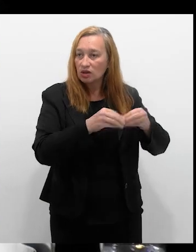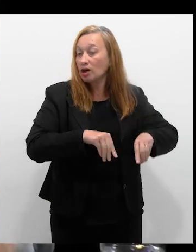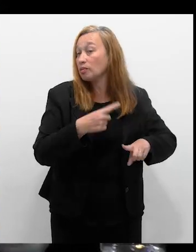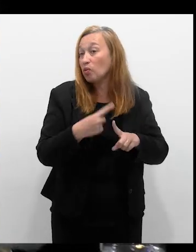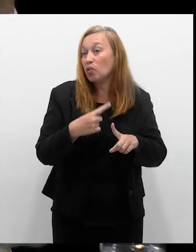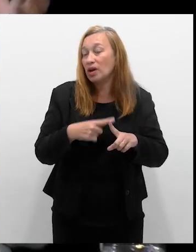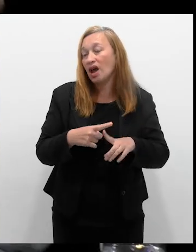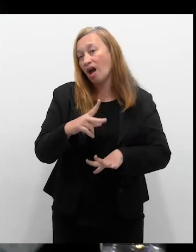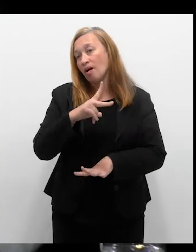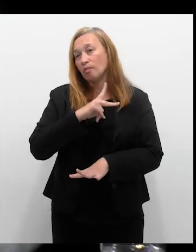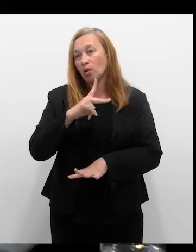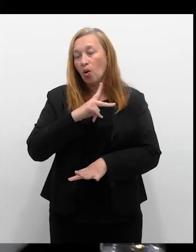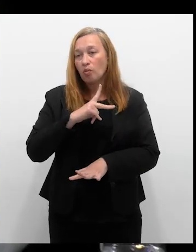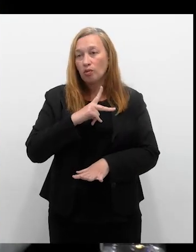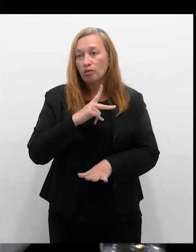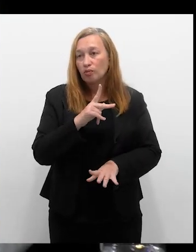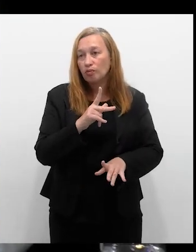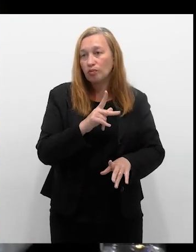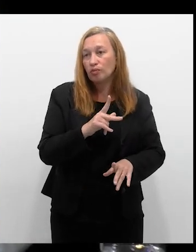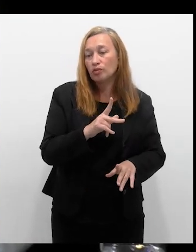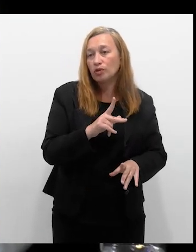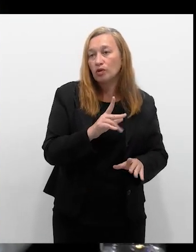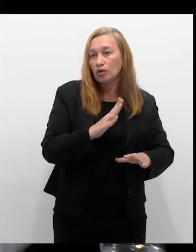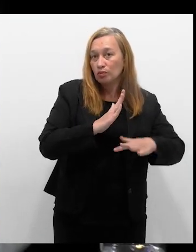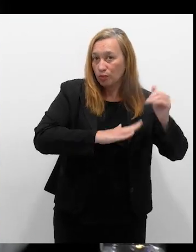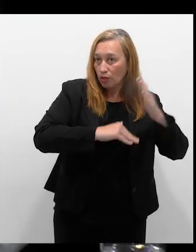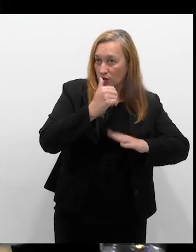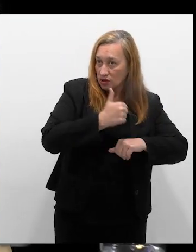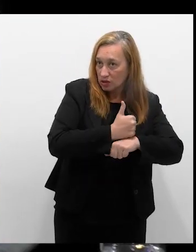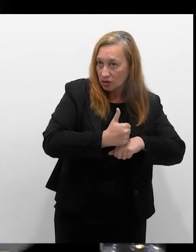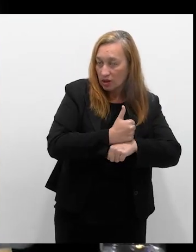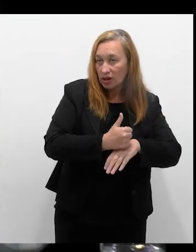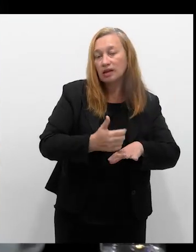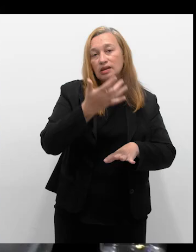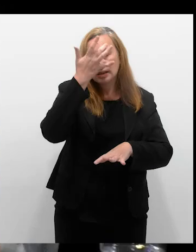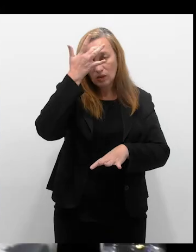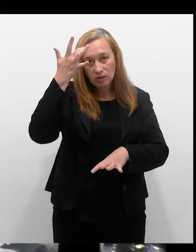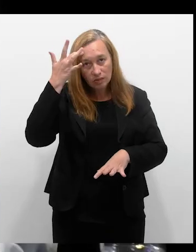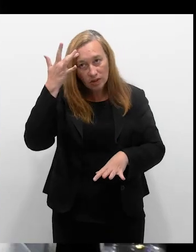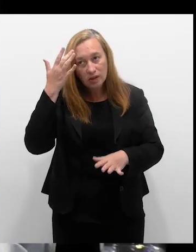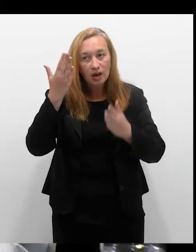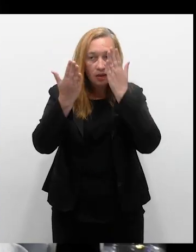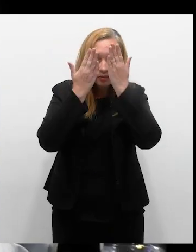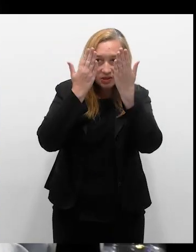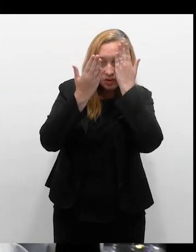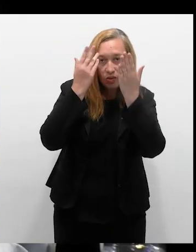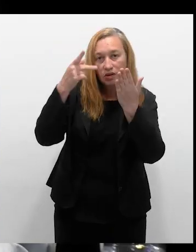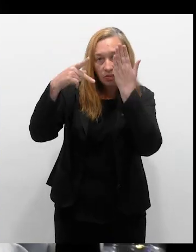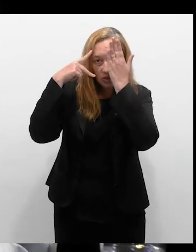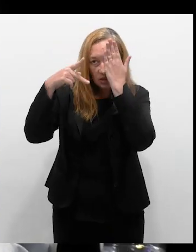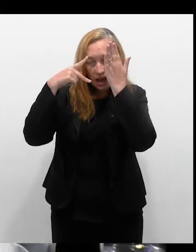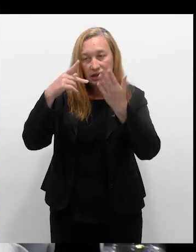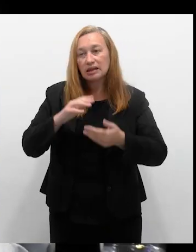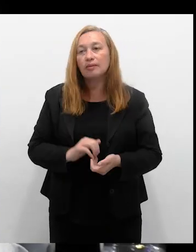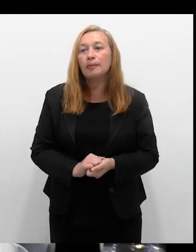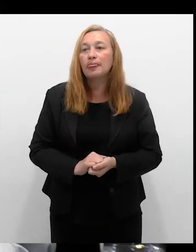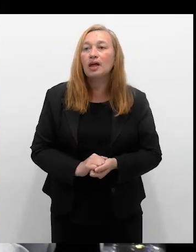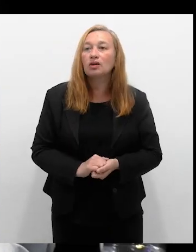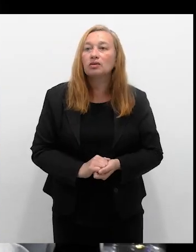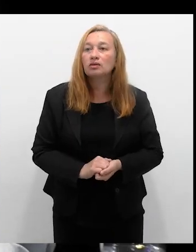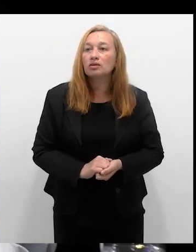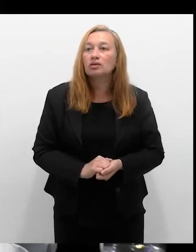privados, porque a própria população de profissionais da saúde mental, especialmente psicólogos e psiquiatras,